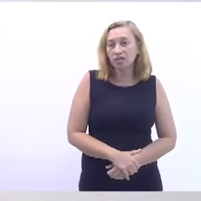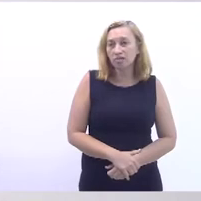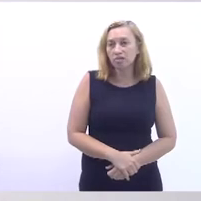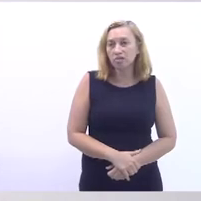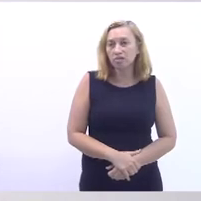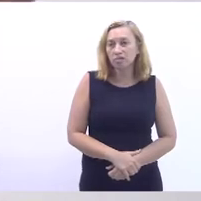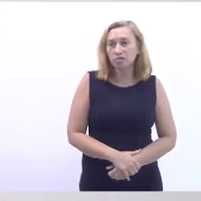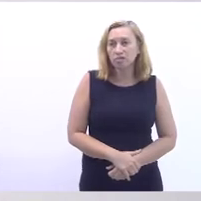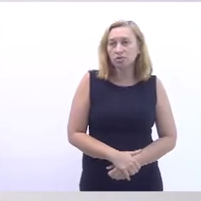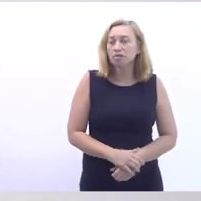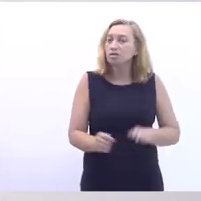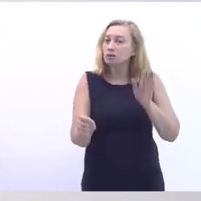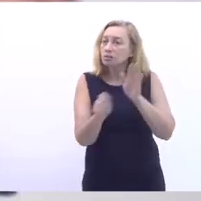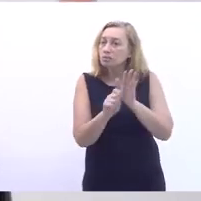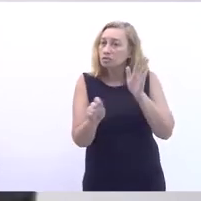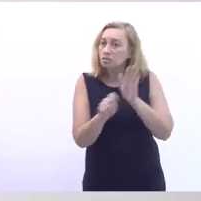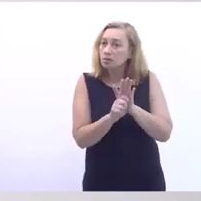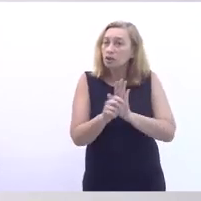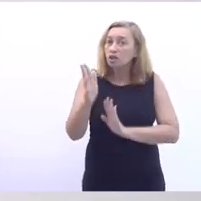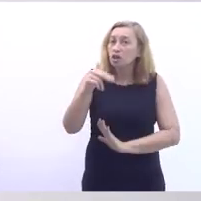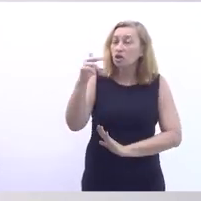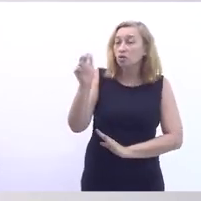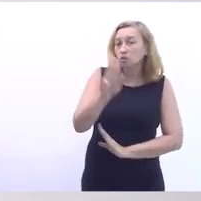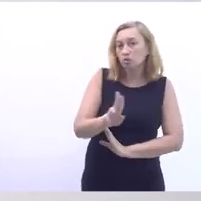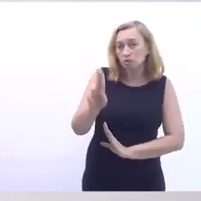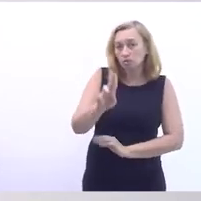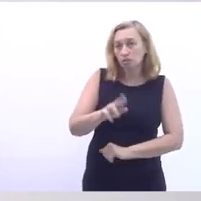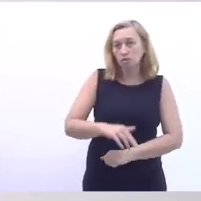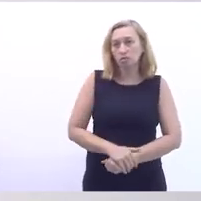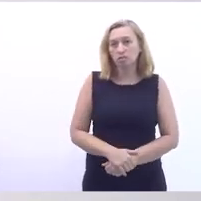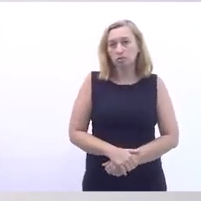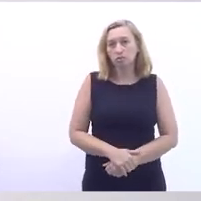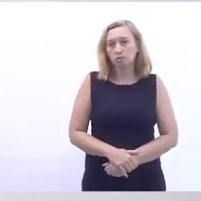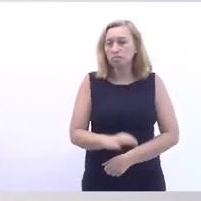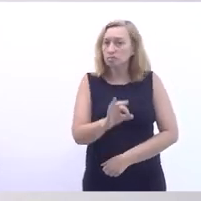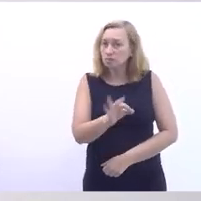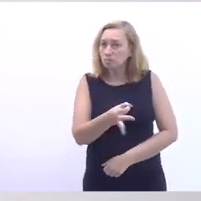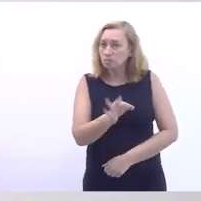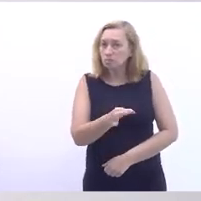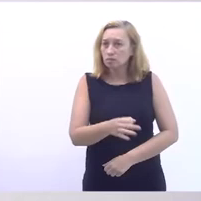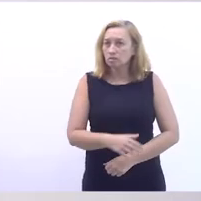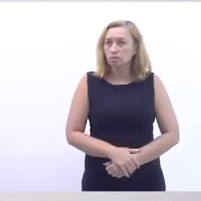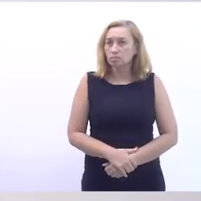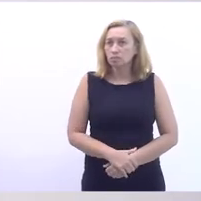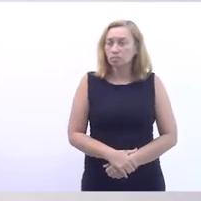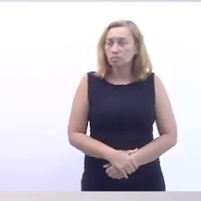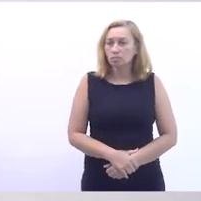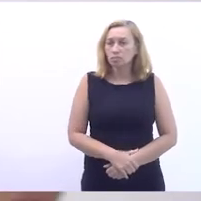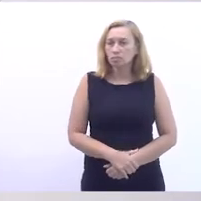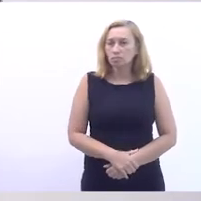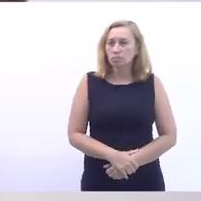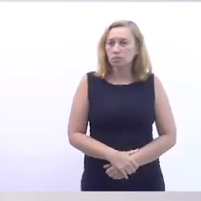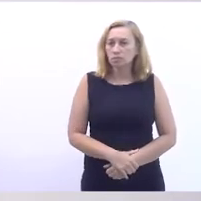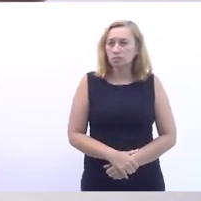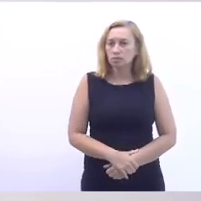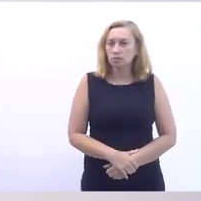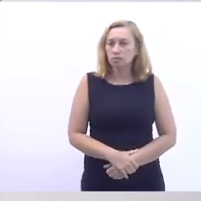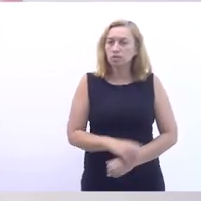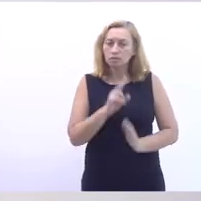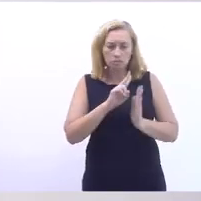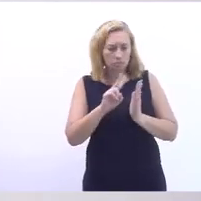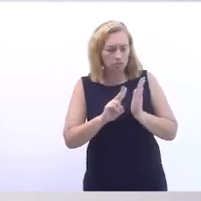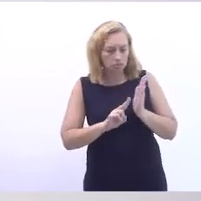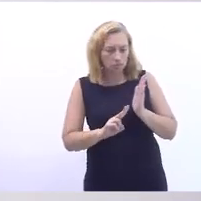tema drogas por quem nunca usou porque justamente é eu que li